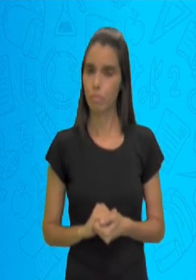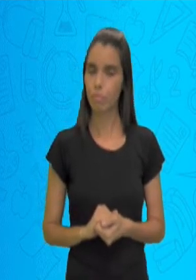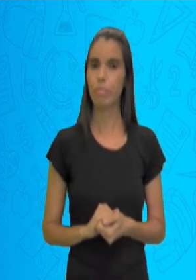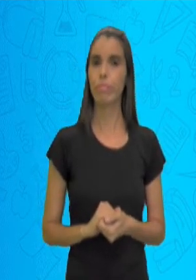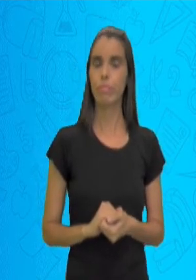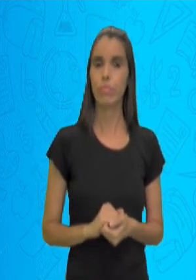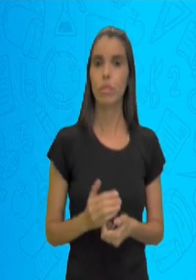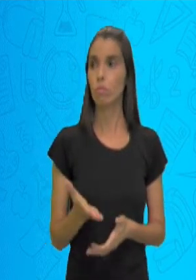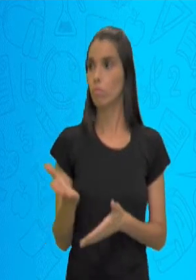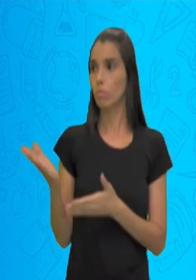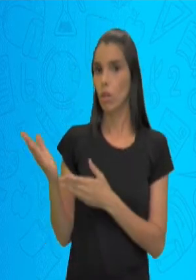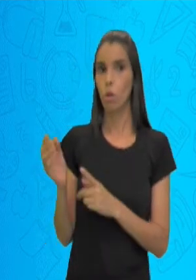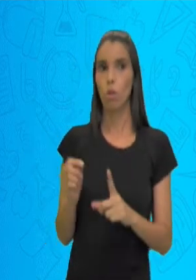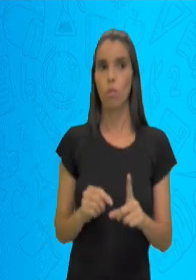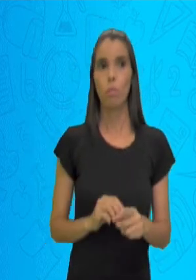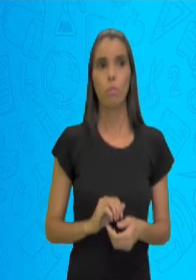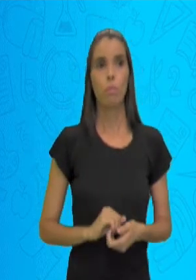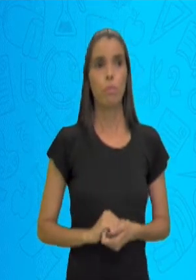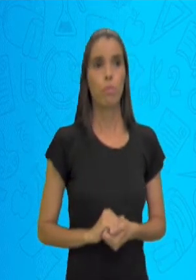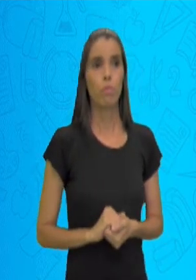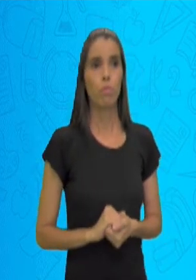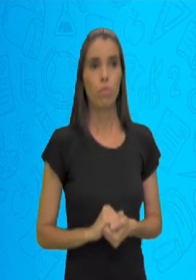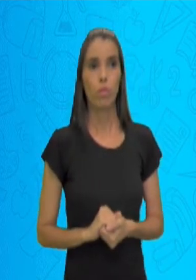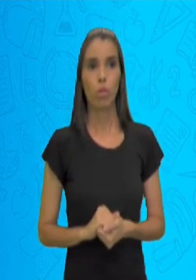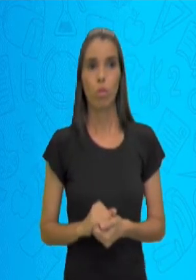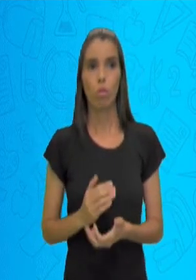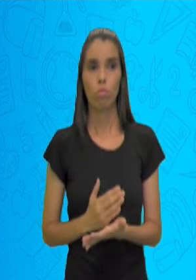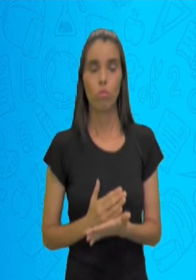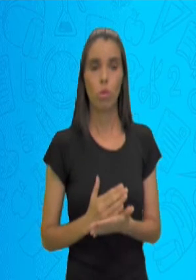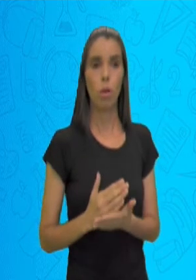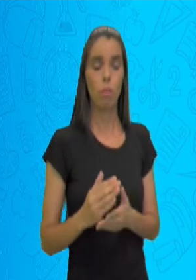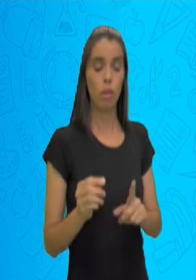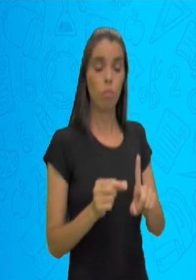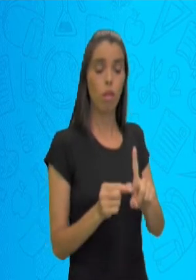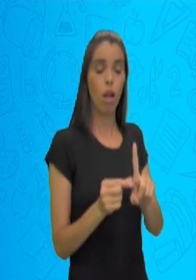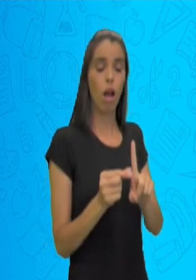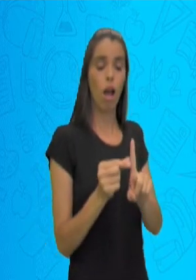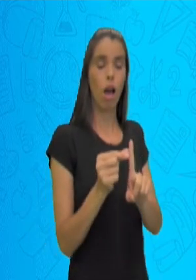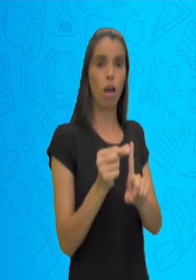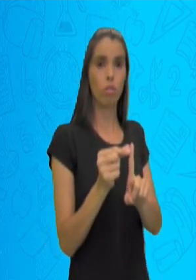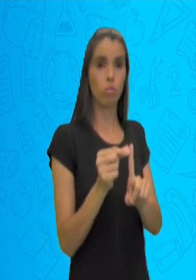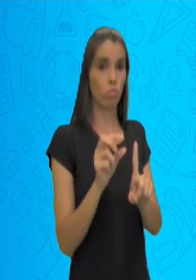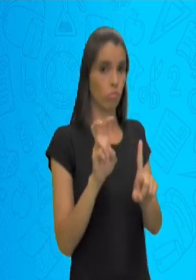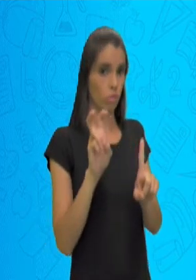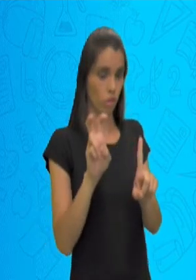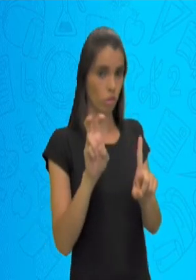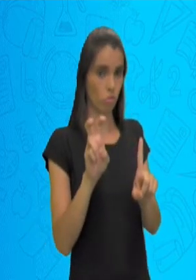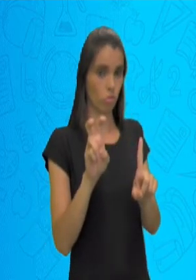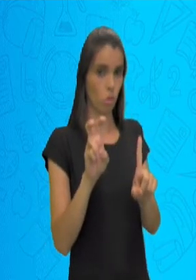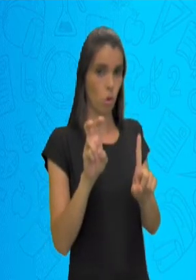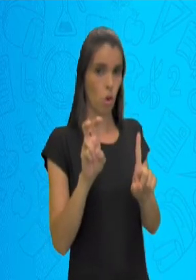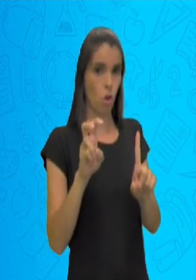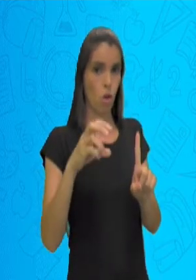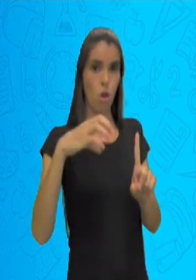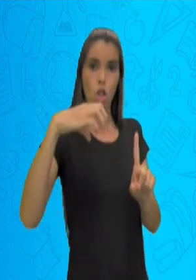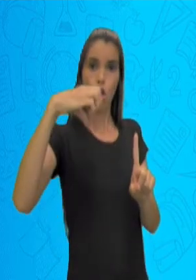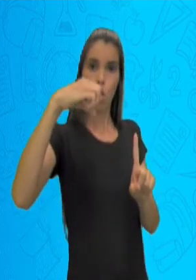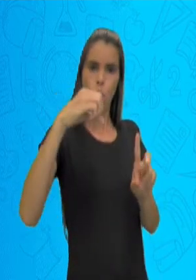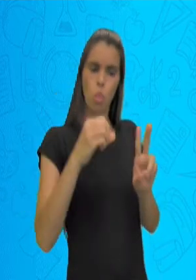Desta forma aqui, ó. Eu começo pela unidade. Representei o 5 na unidade, o